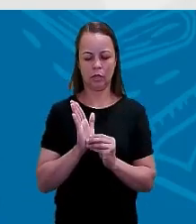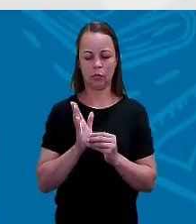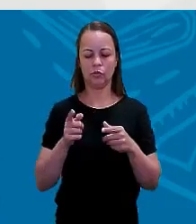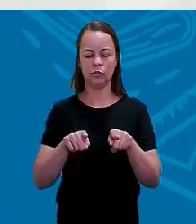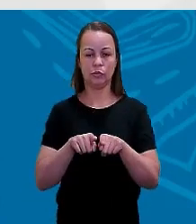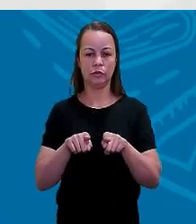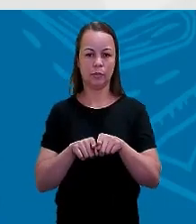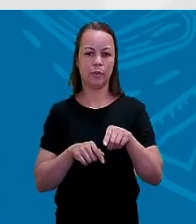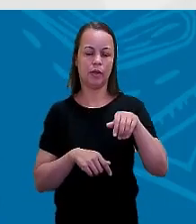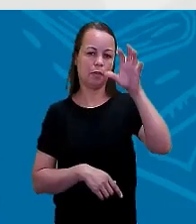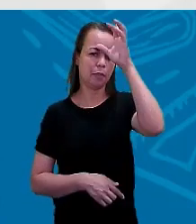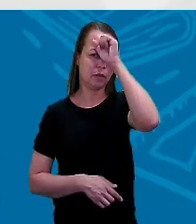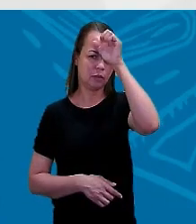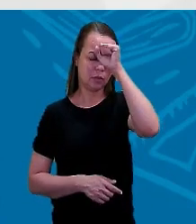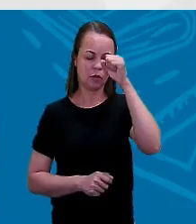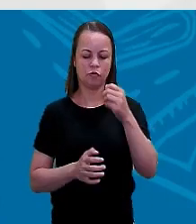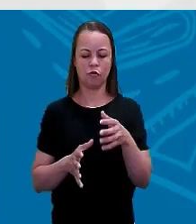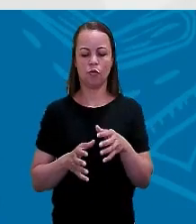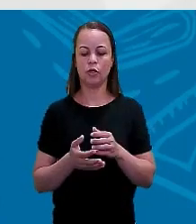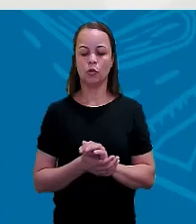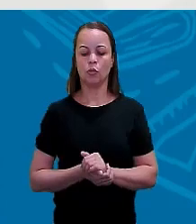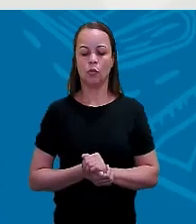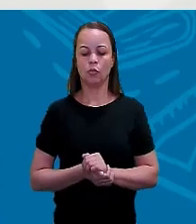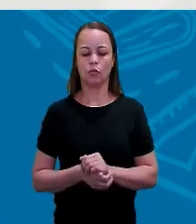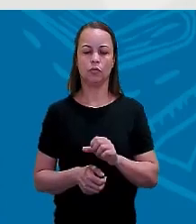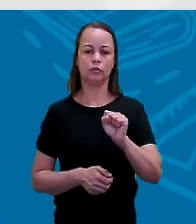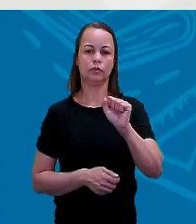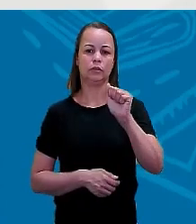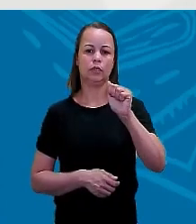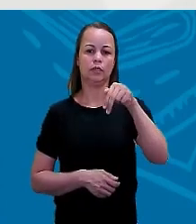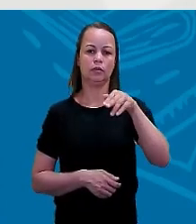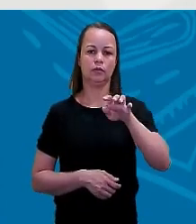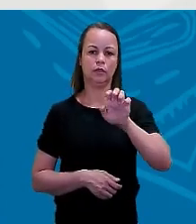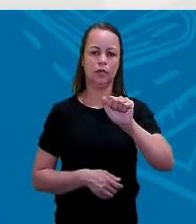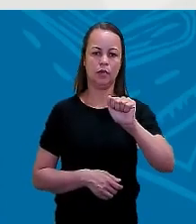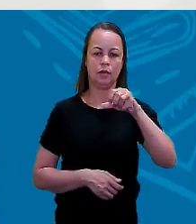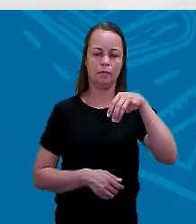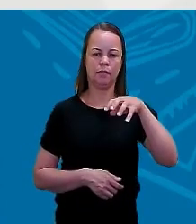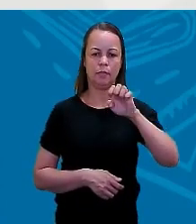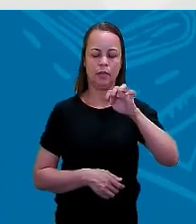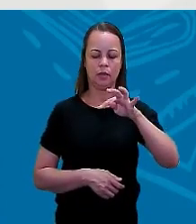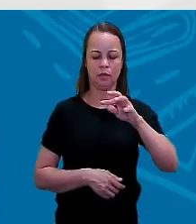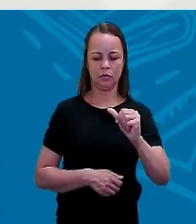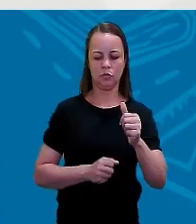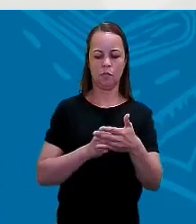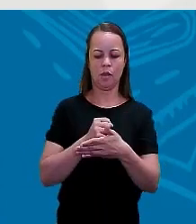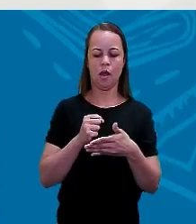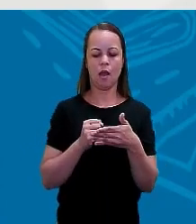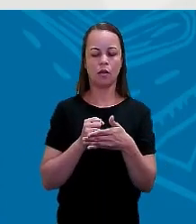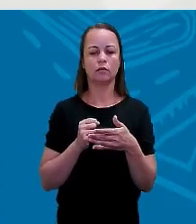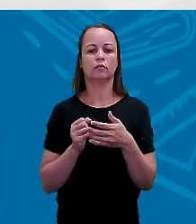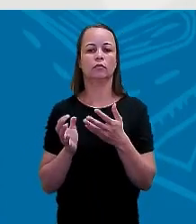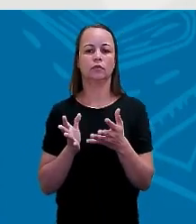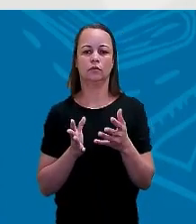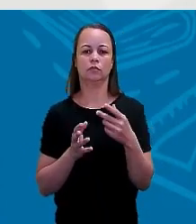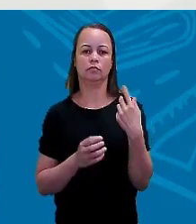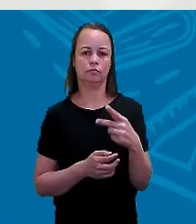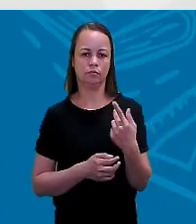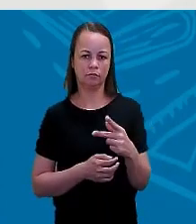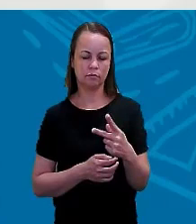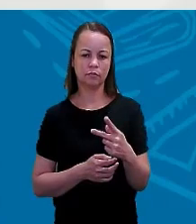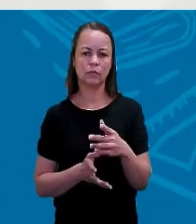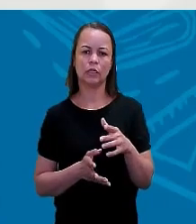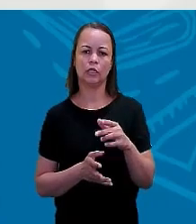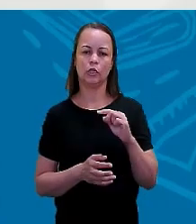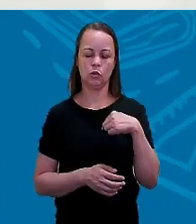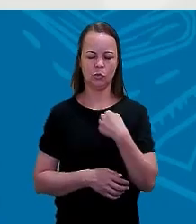do saneamento básico, né, e a associação que existe entre esse saneamento e o nosso